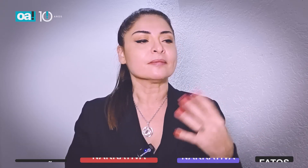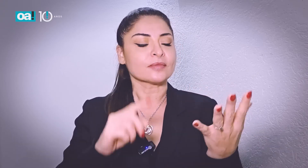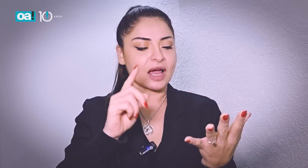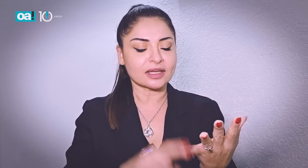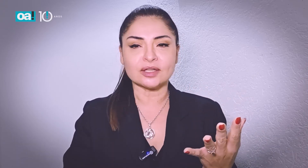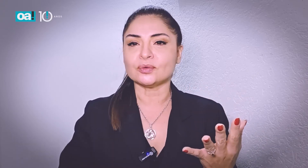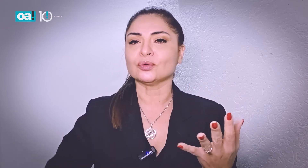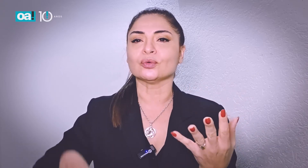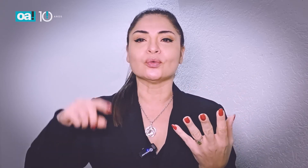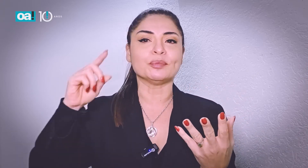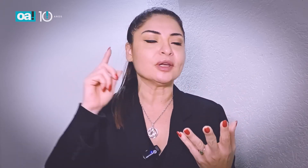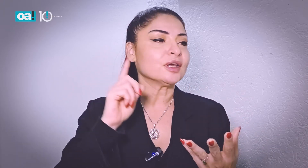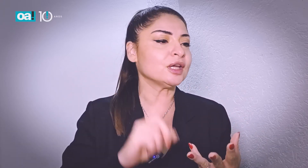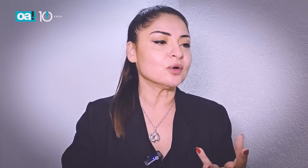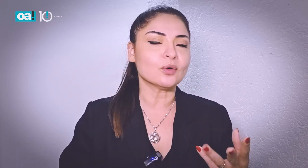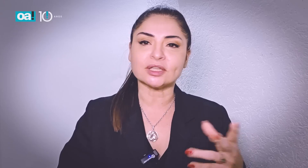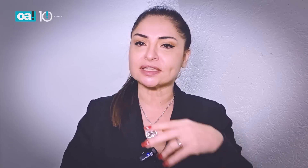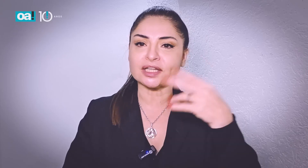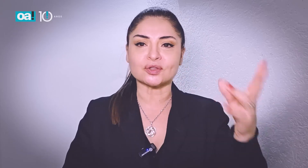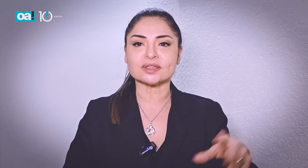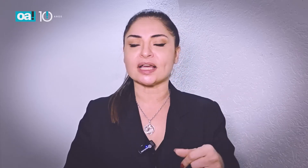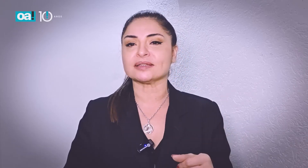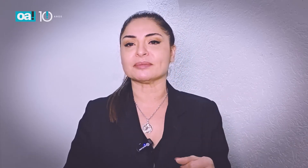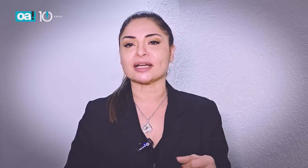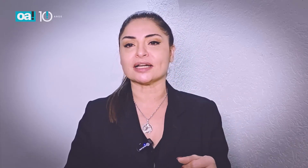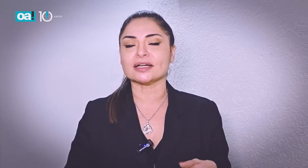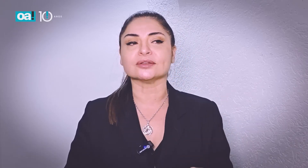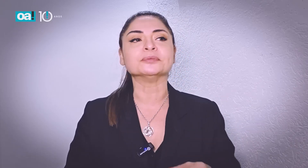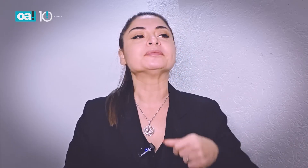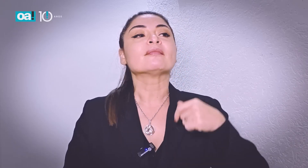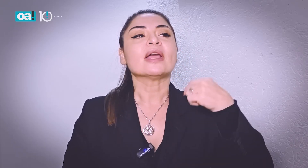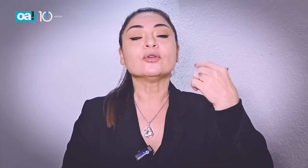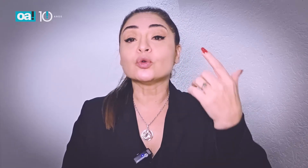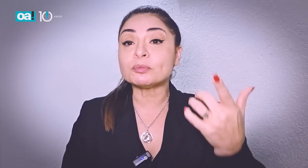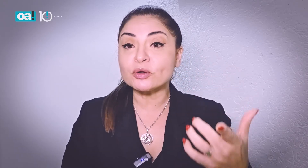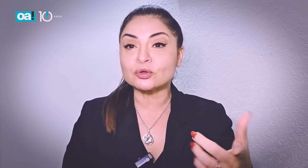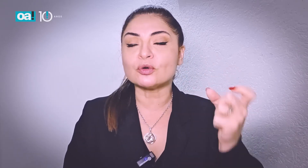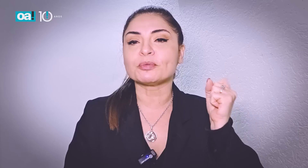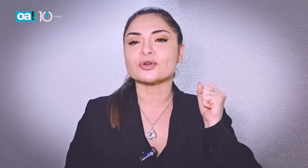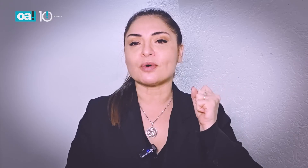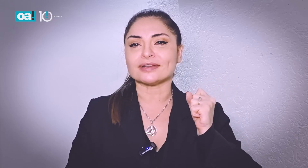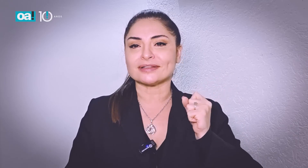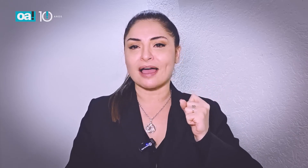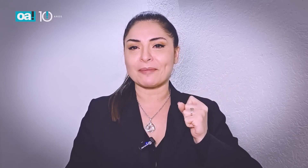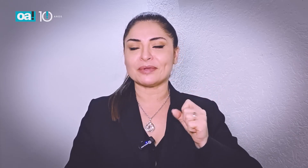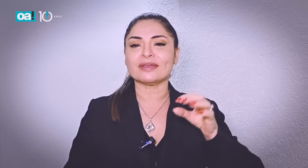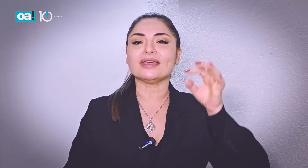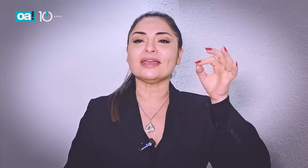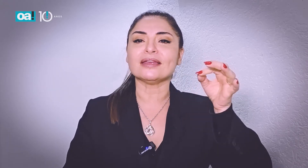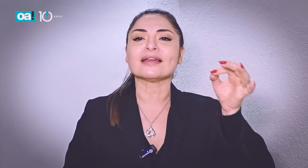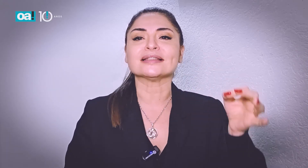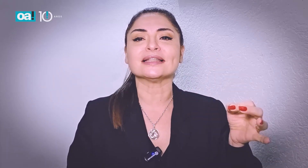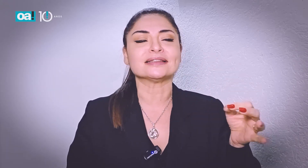mim, aqui no YouTube, em outras redes sociais me marcando, nos meus grupos de